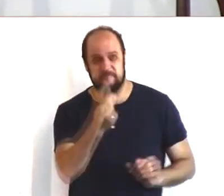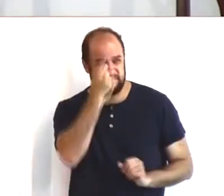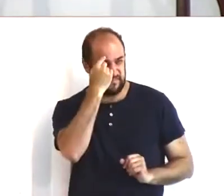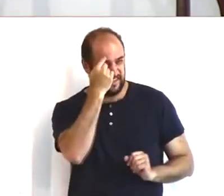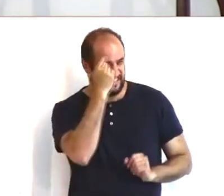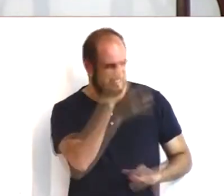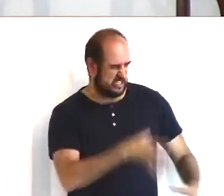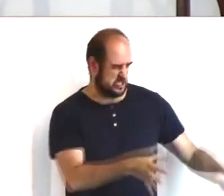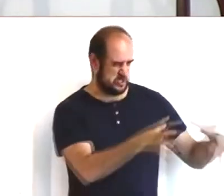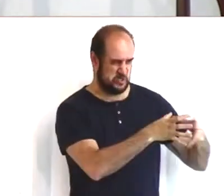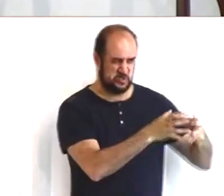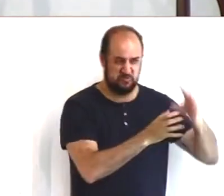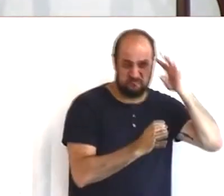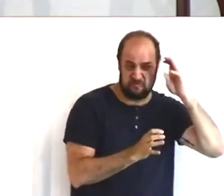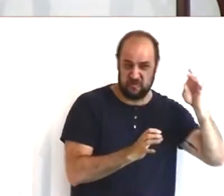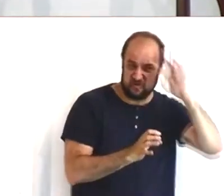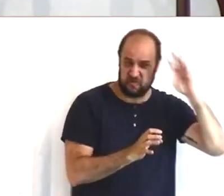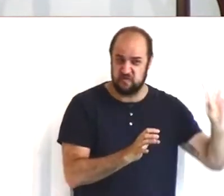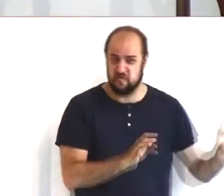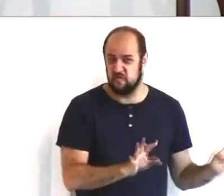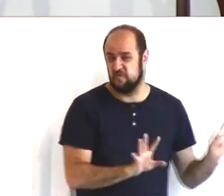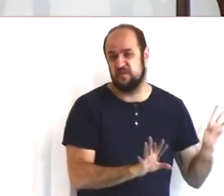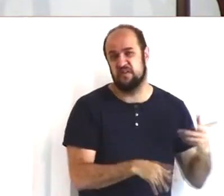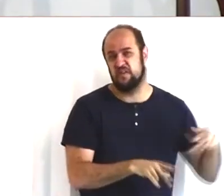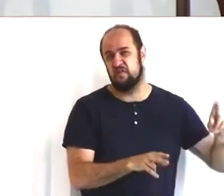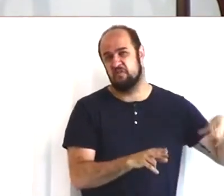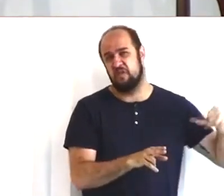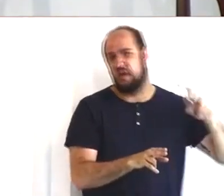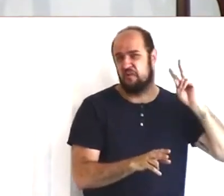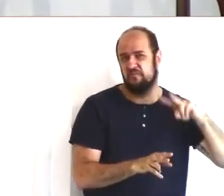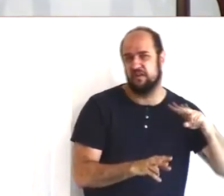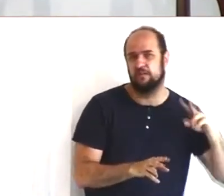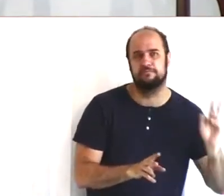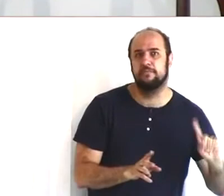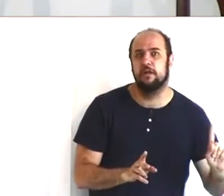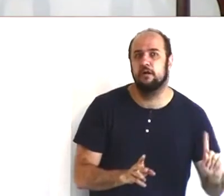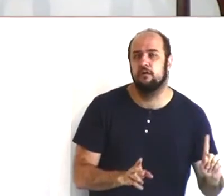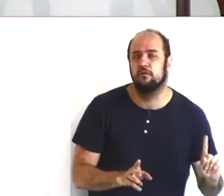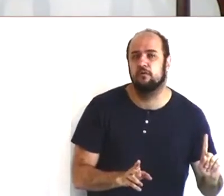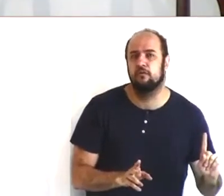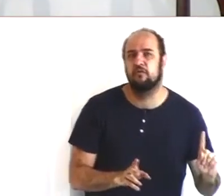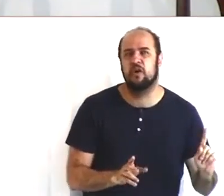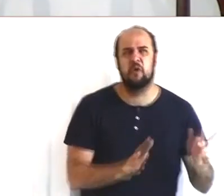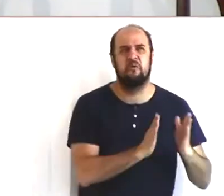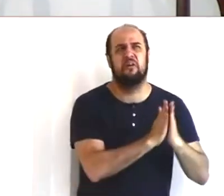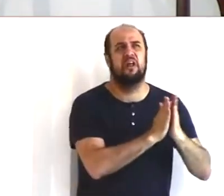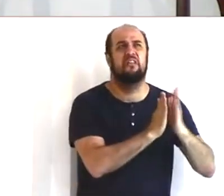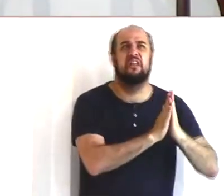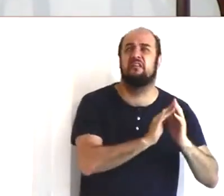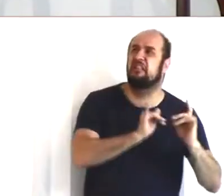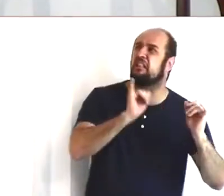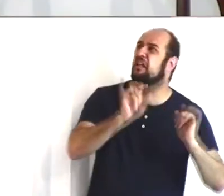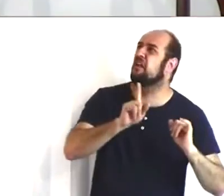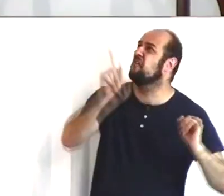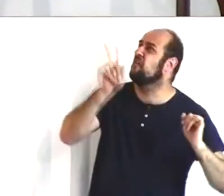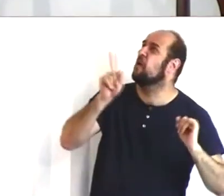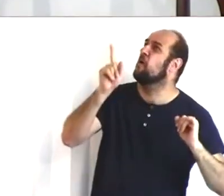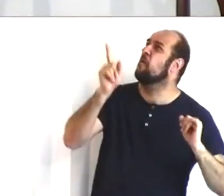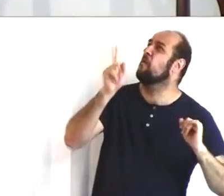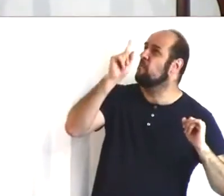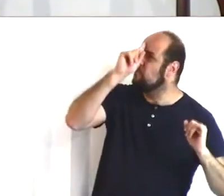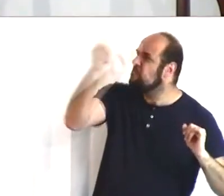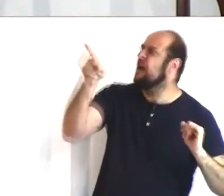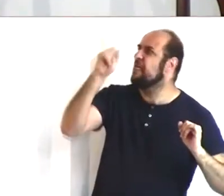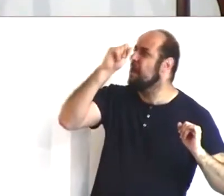tem um conjunto de princípios que eu não sei direito porque eu nunca li a Bíblia. Mas não é fazendo orações dizendo: Senhor, o Senhor ainda não atendeu ao que